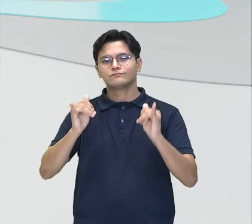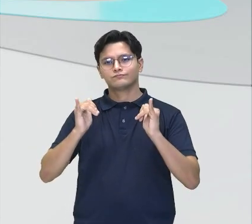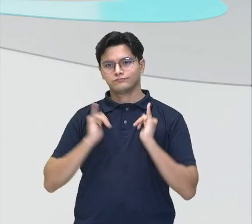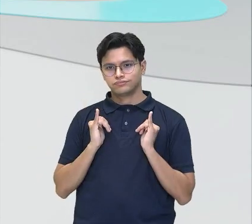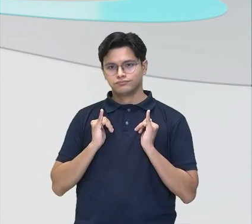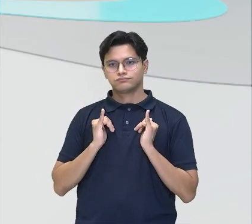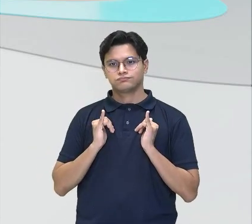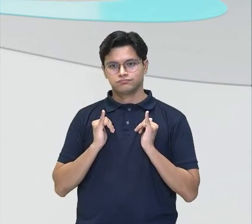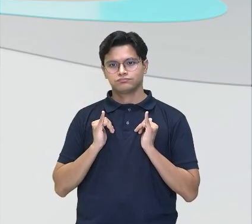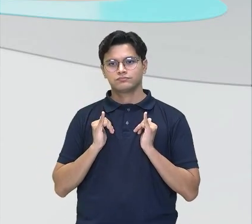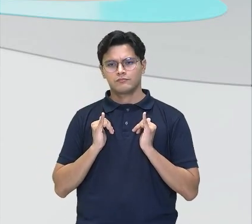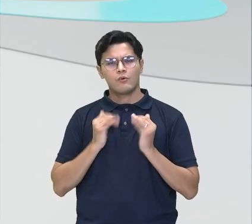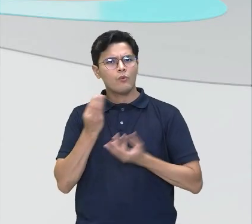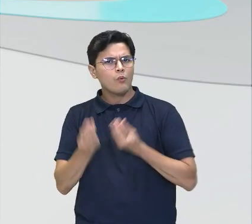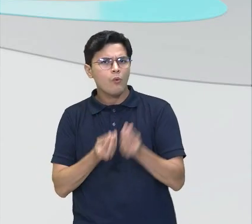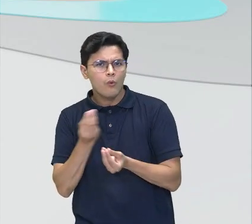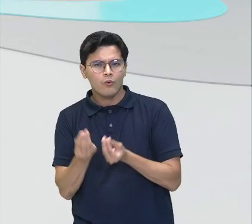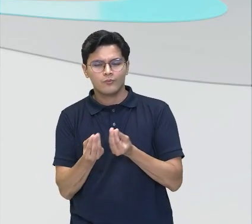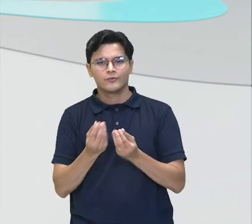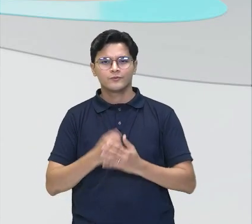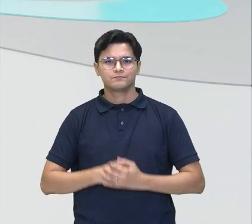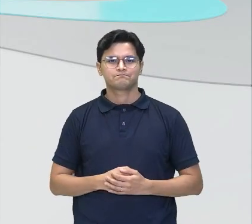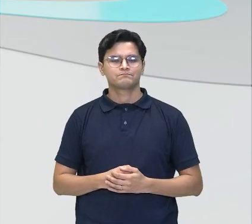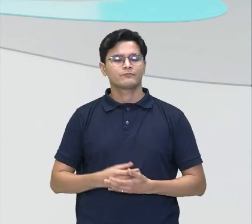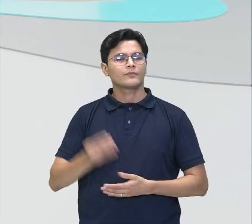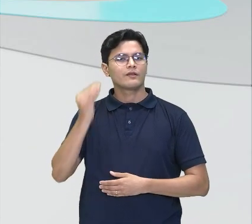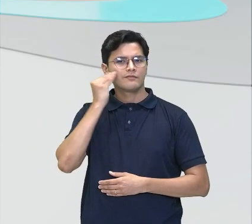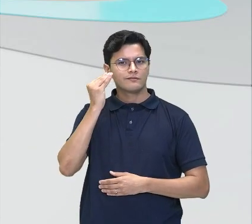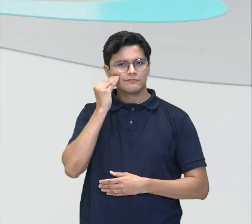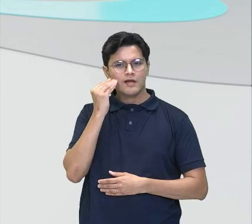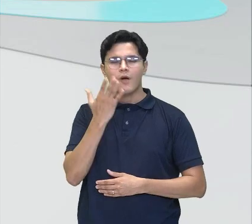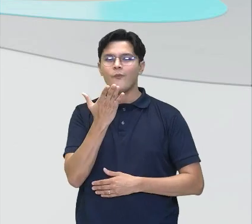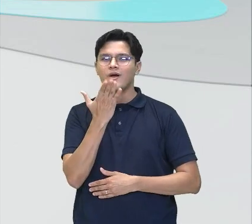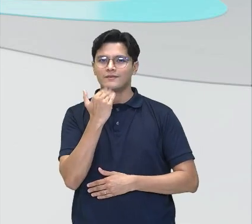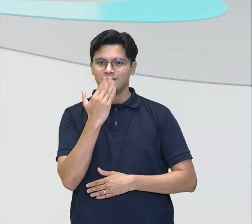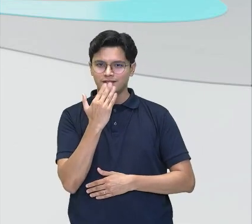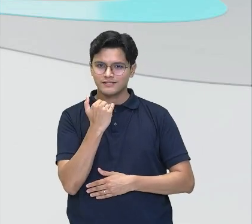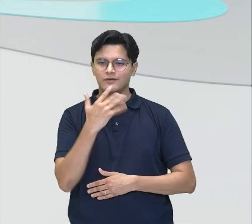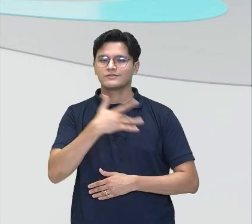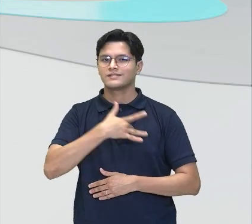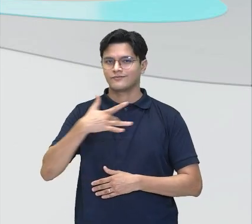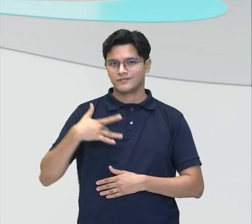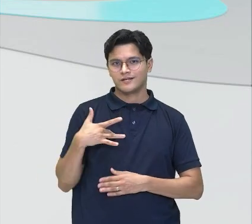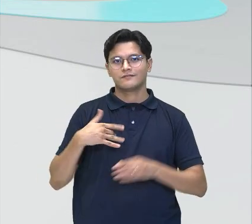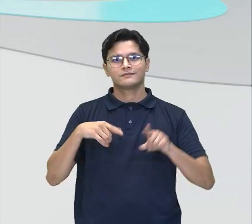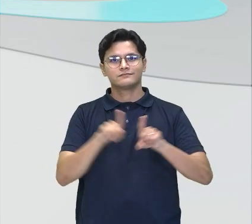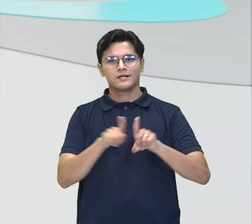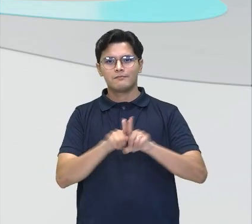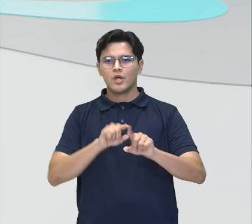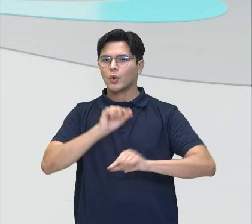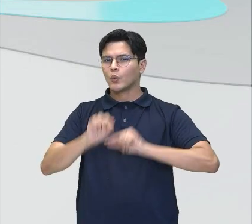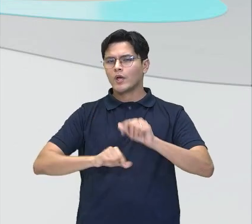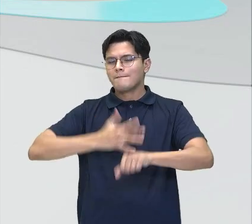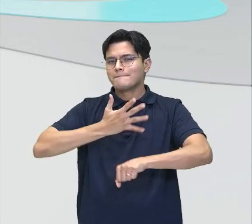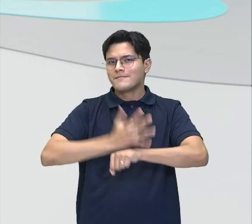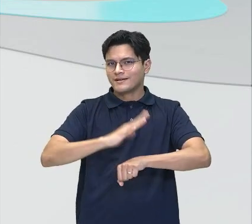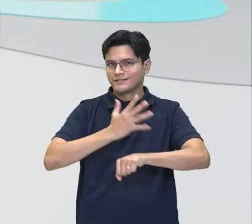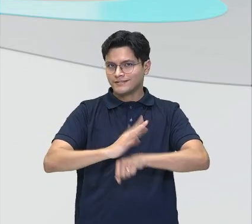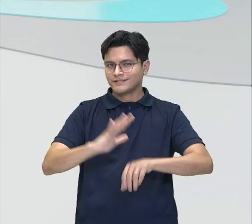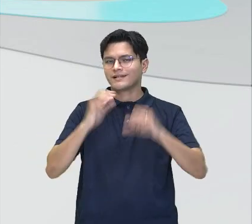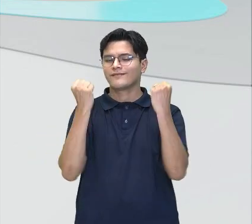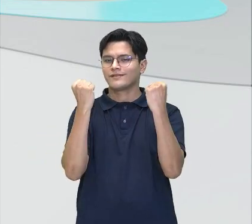isso? Bom, a gente vai tentar manter uma alimentação saudável, a gente vai tentar praticar atividade